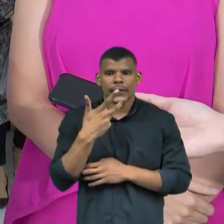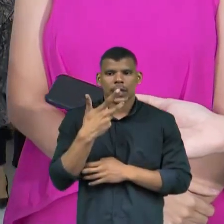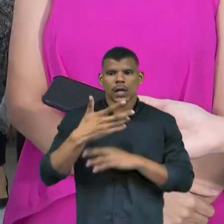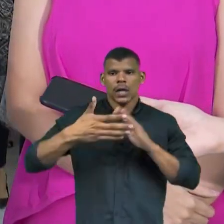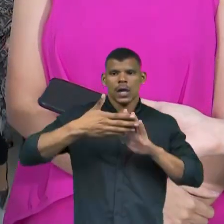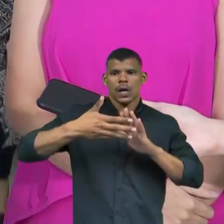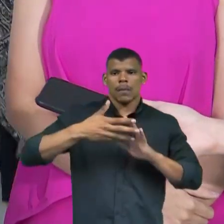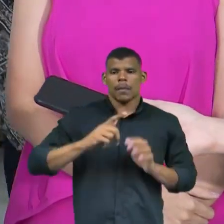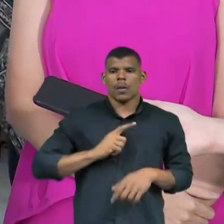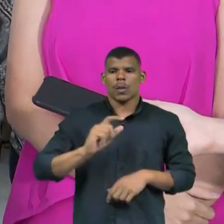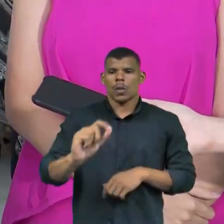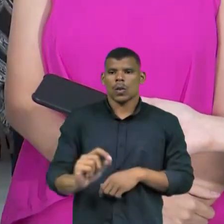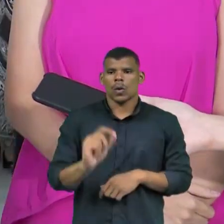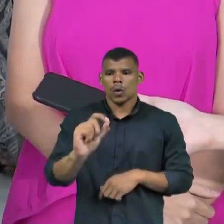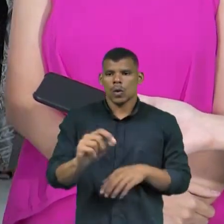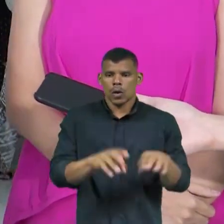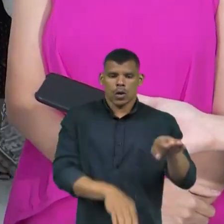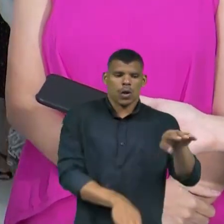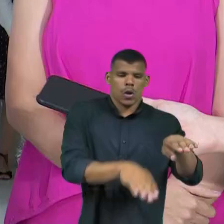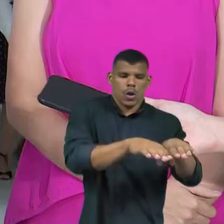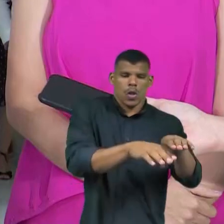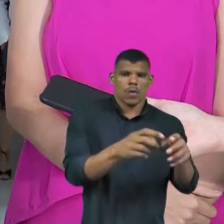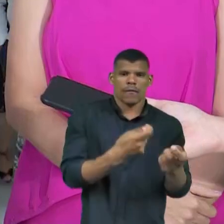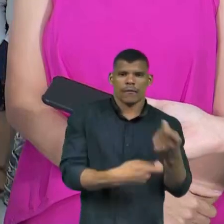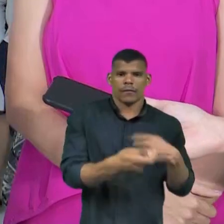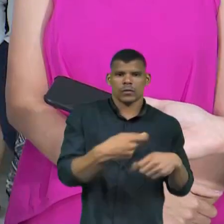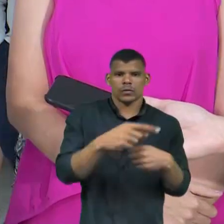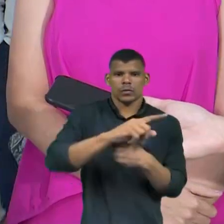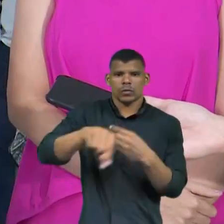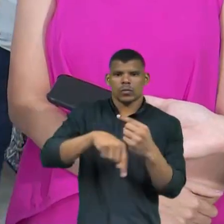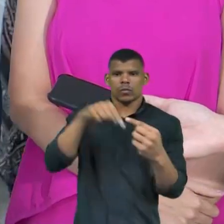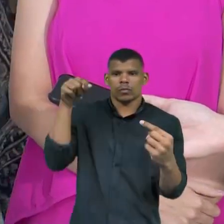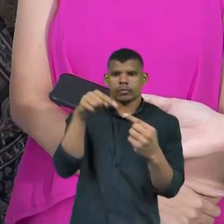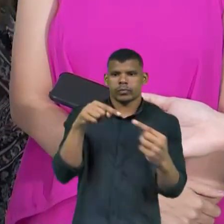tem equilíbrio fiscal e tem metas nas áreas